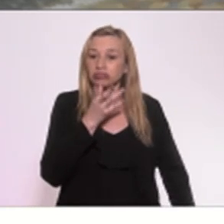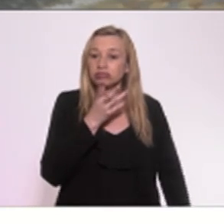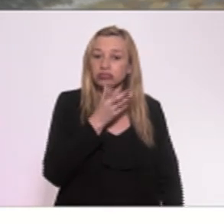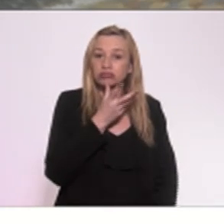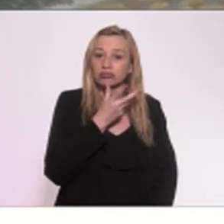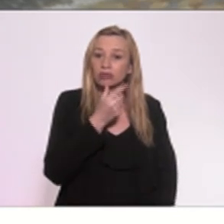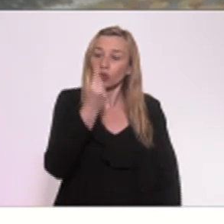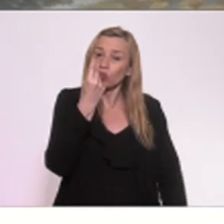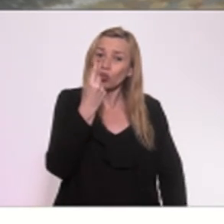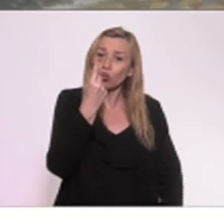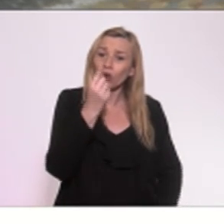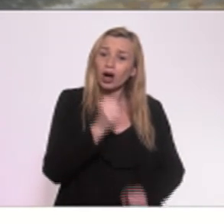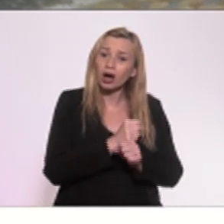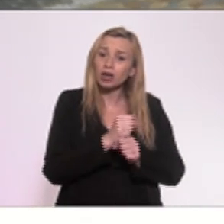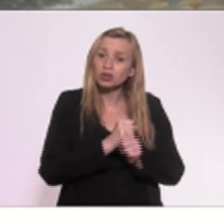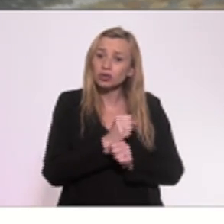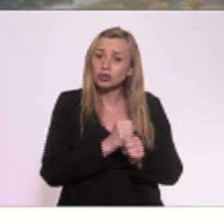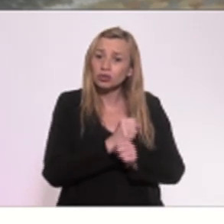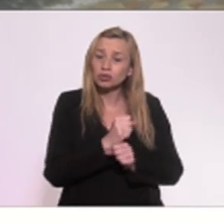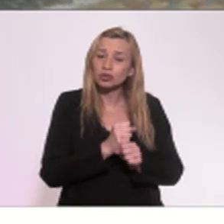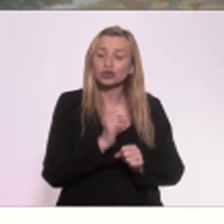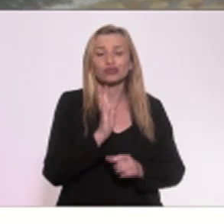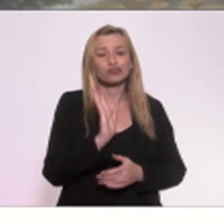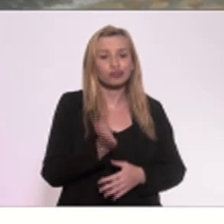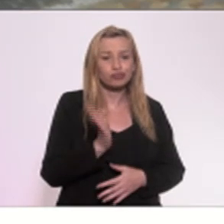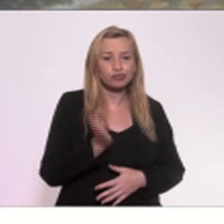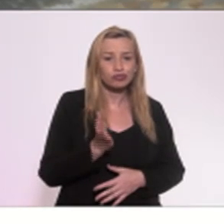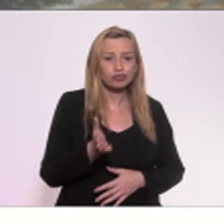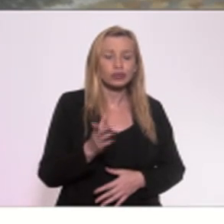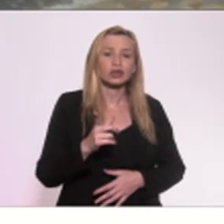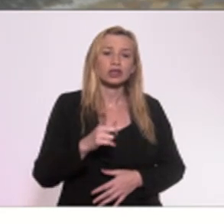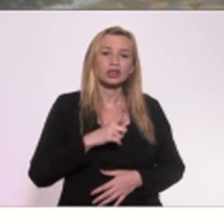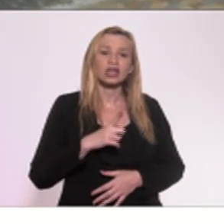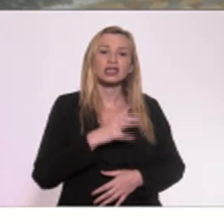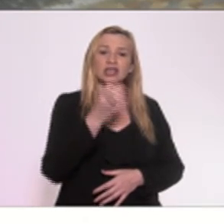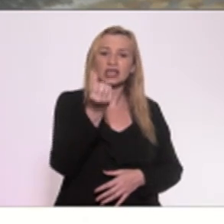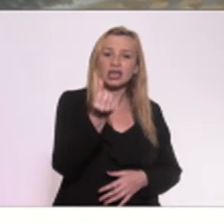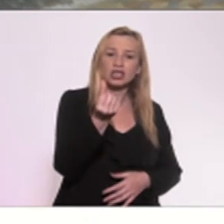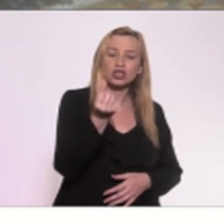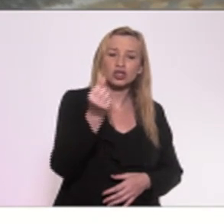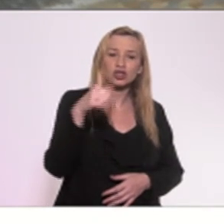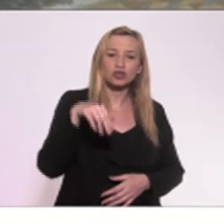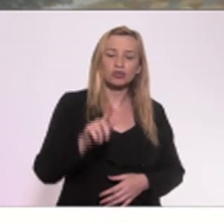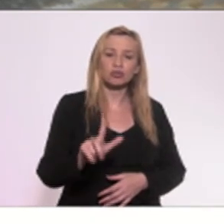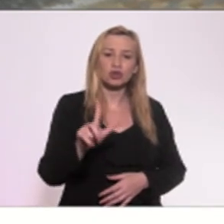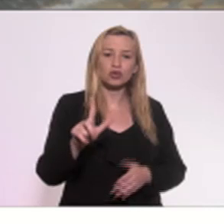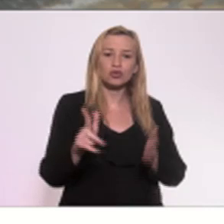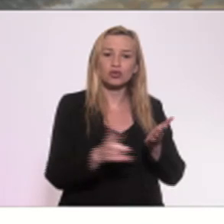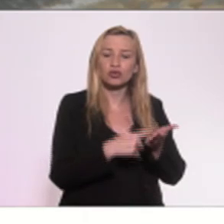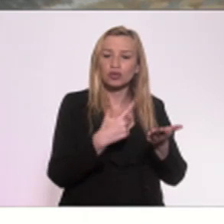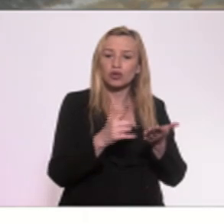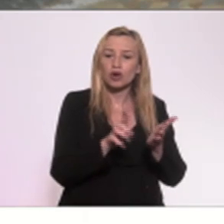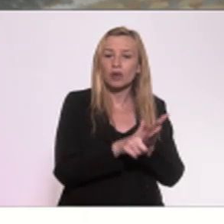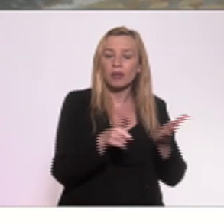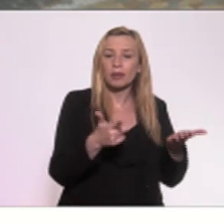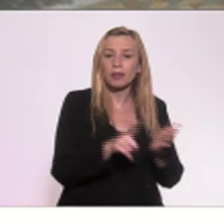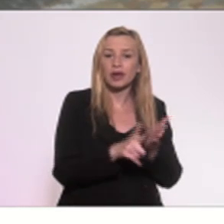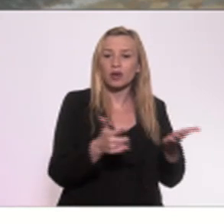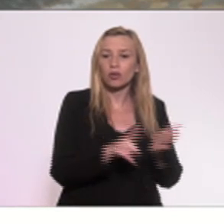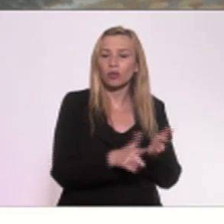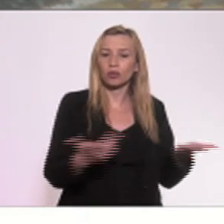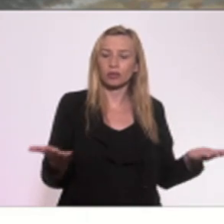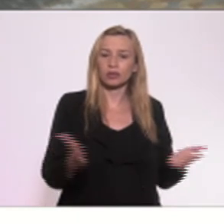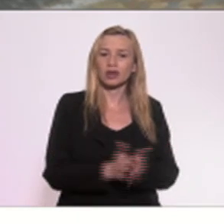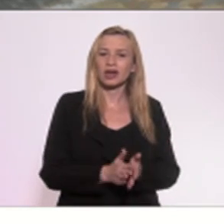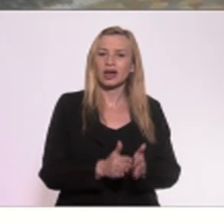1 ano, se o pessoal já tem os autos de 6.000 folhas, eu quero apressar a justiça para que faça